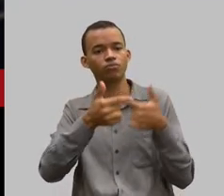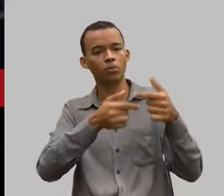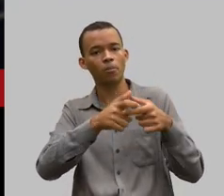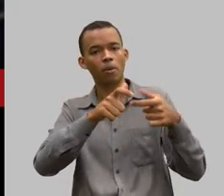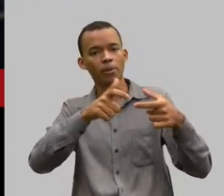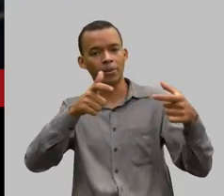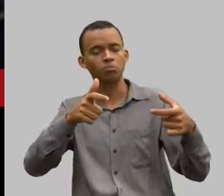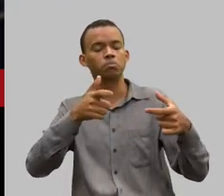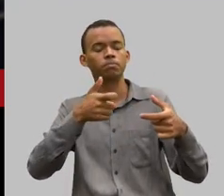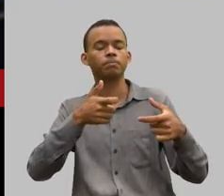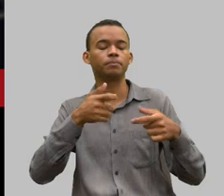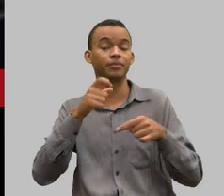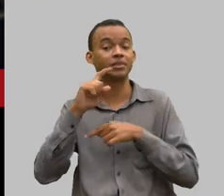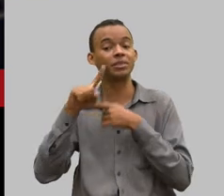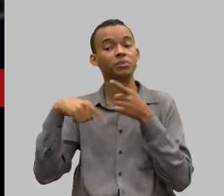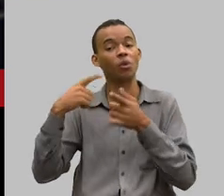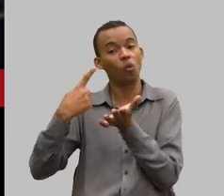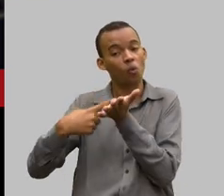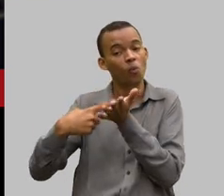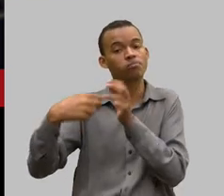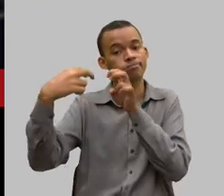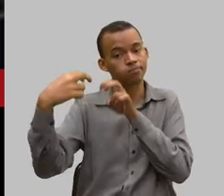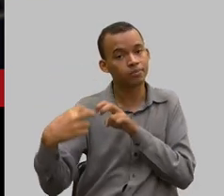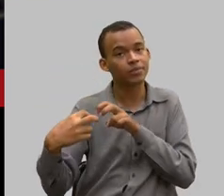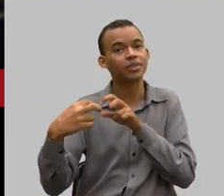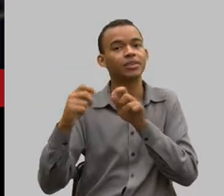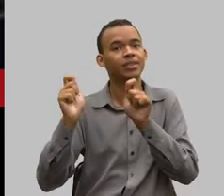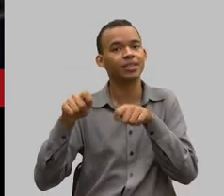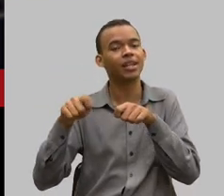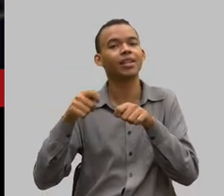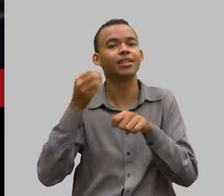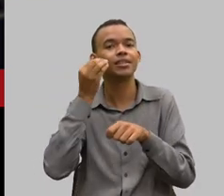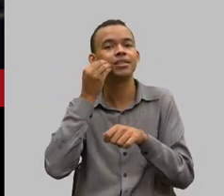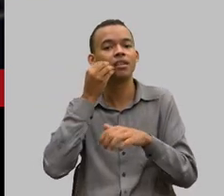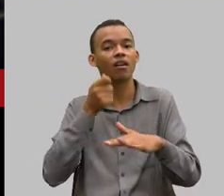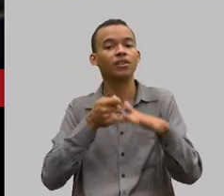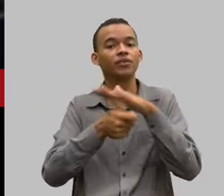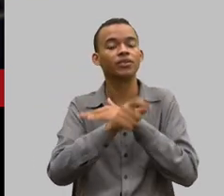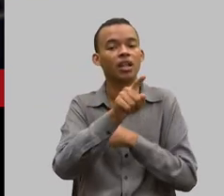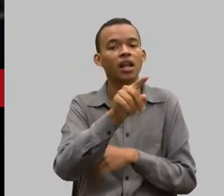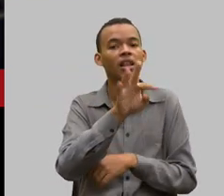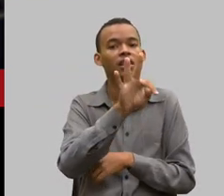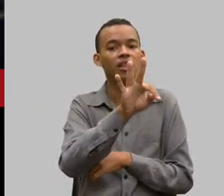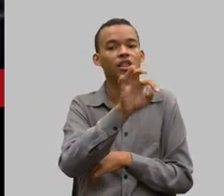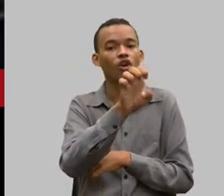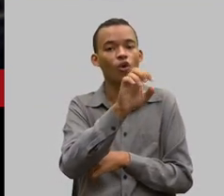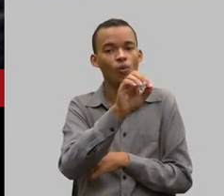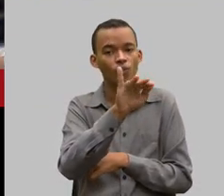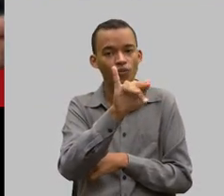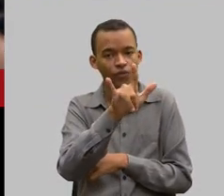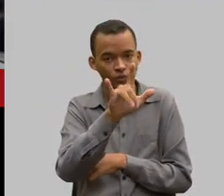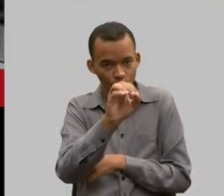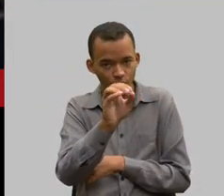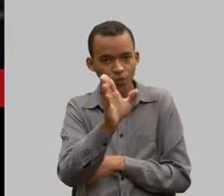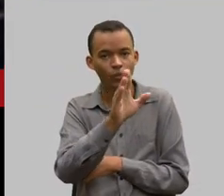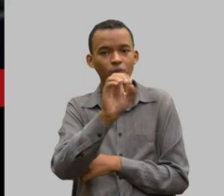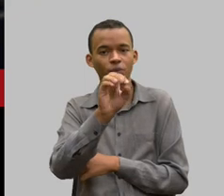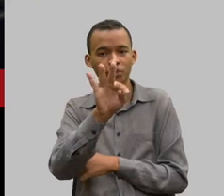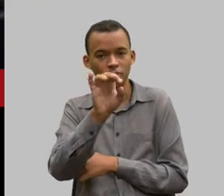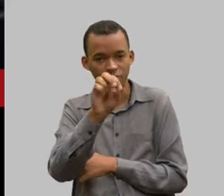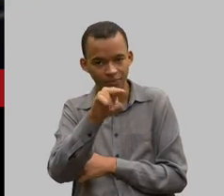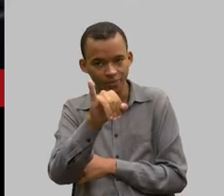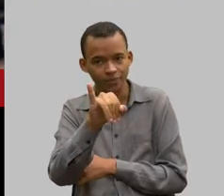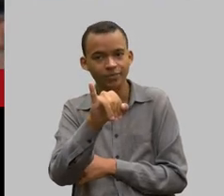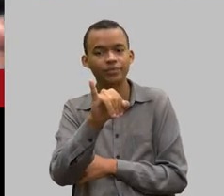para discutir uma possível investimento na cidade de tof Flot cidade de Polo eh sabemos que o governo tá com várias